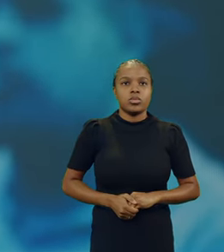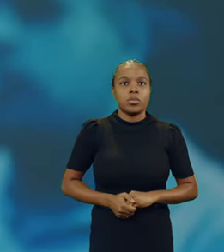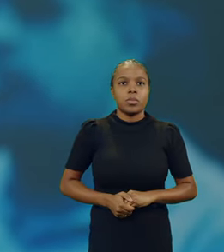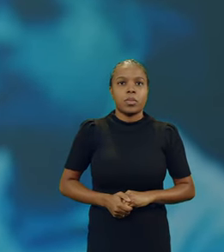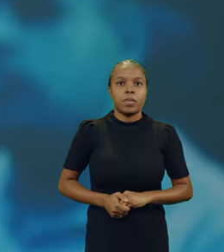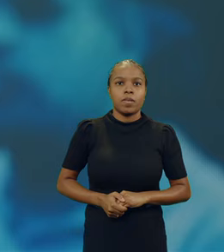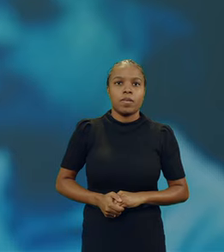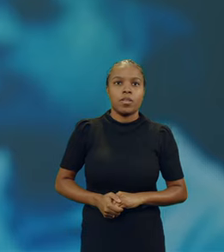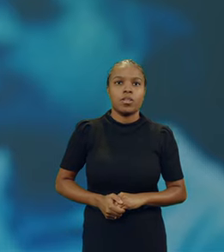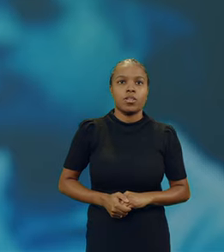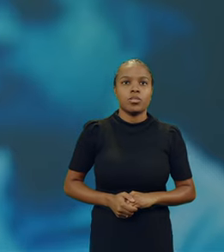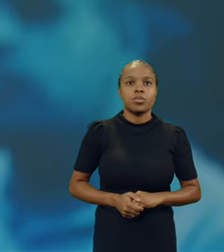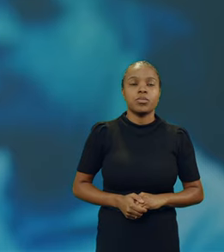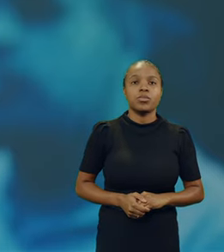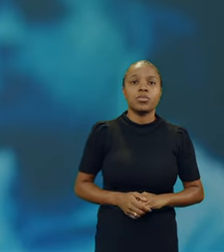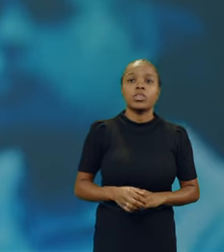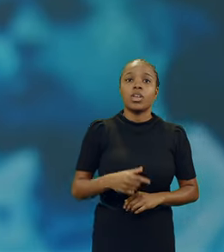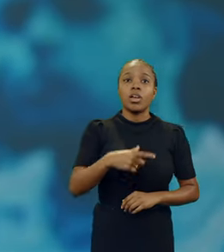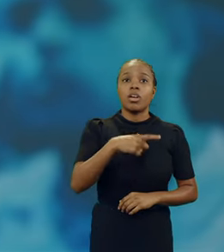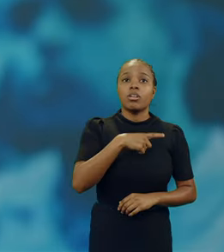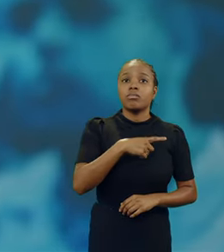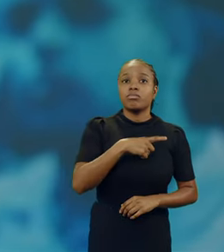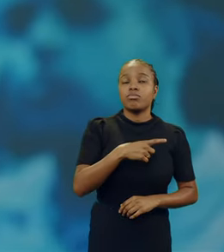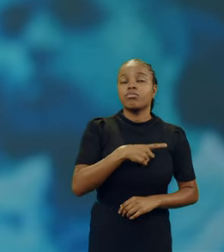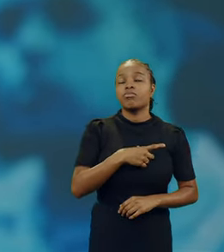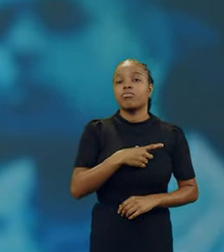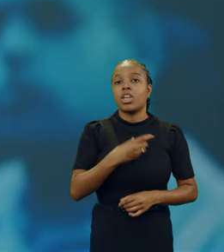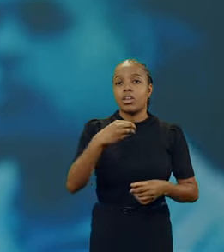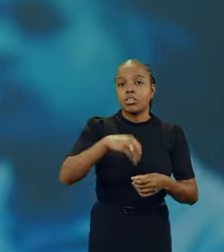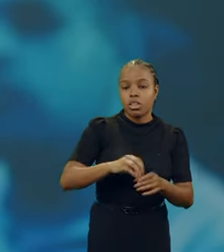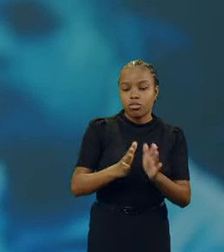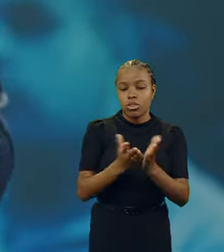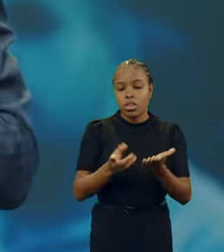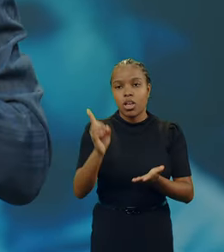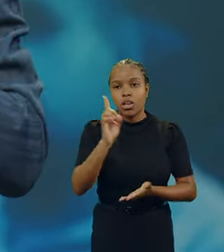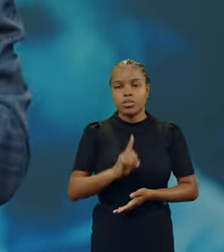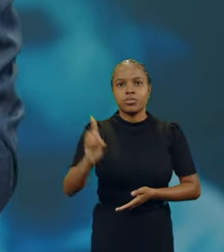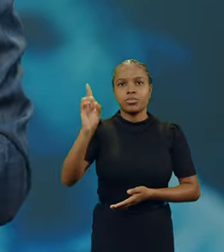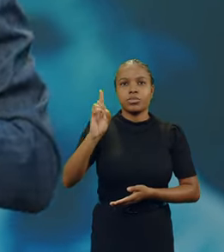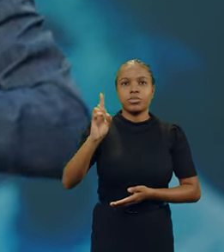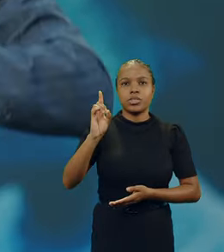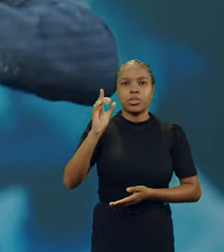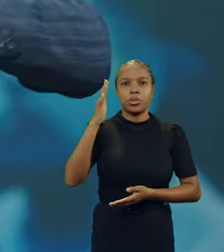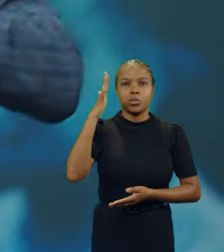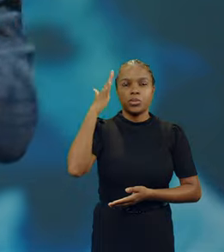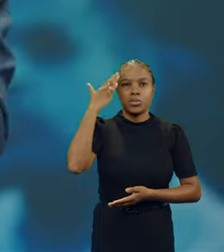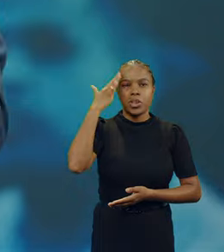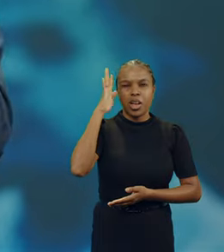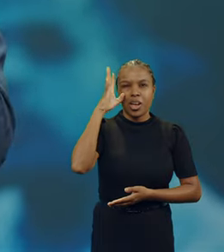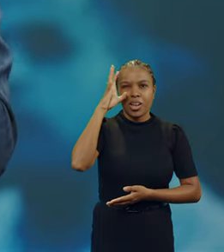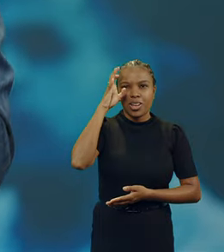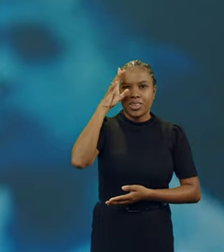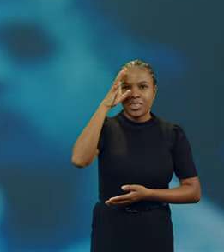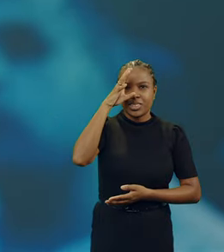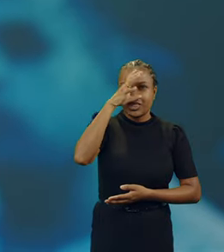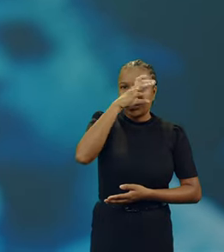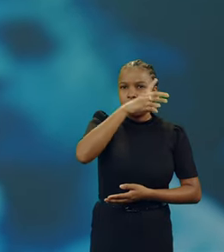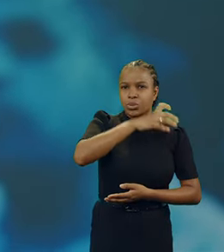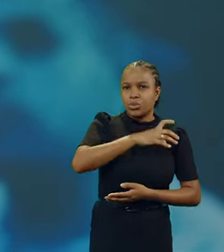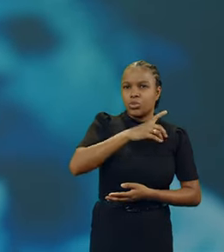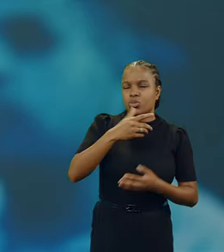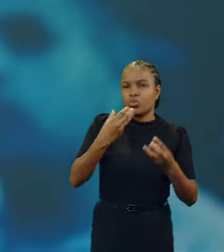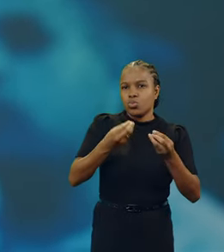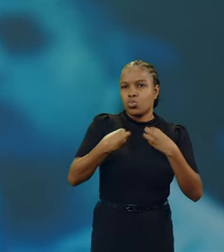É certo, meus irmãos, que existem passagens na Bíblia Sagrada difíceis de se entender devido